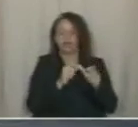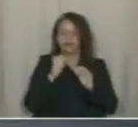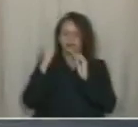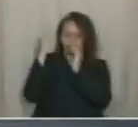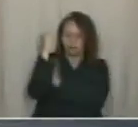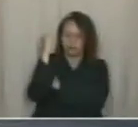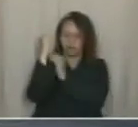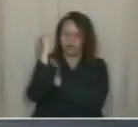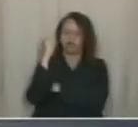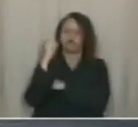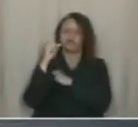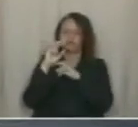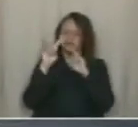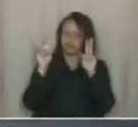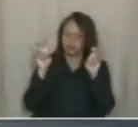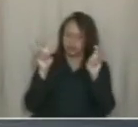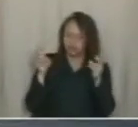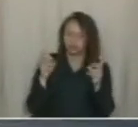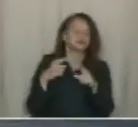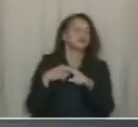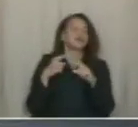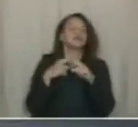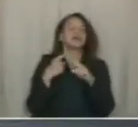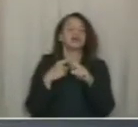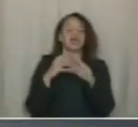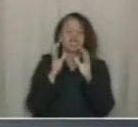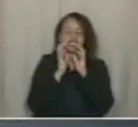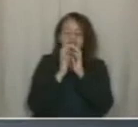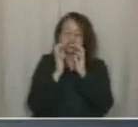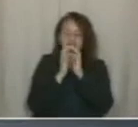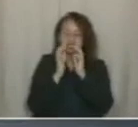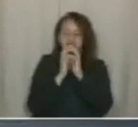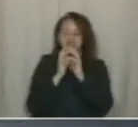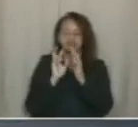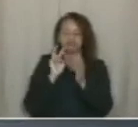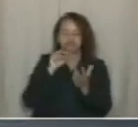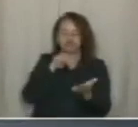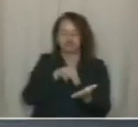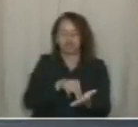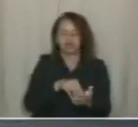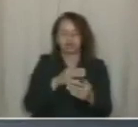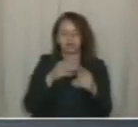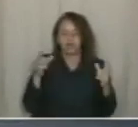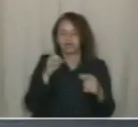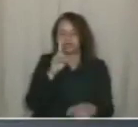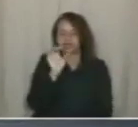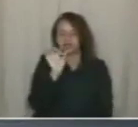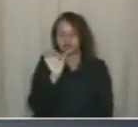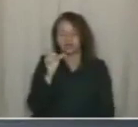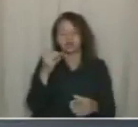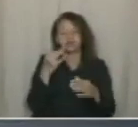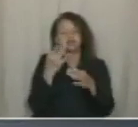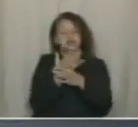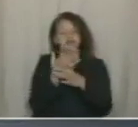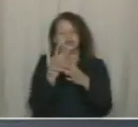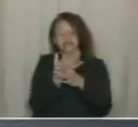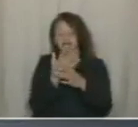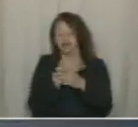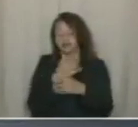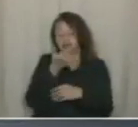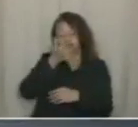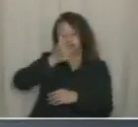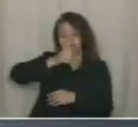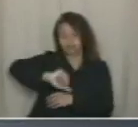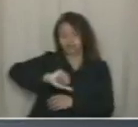fortes a essa questão. Afinal, Recife está entre uma das 16 cidades mais